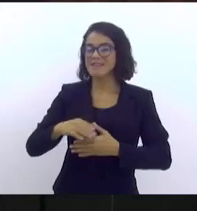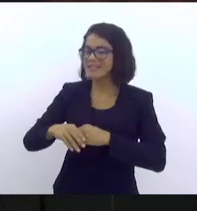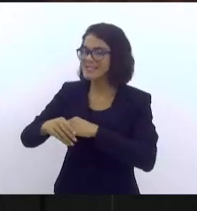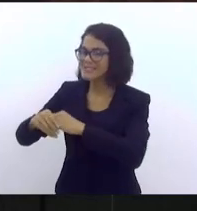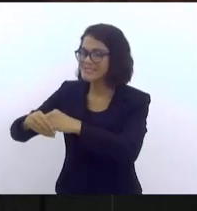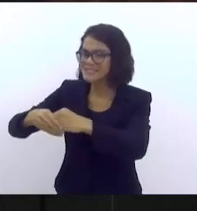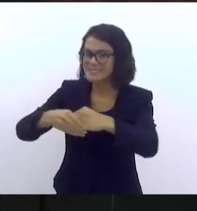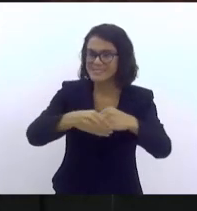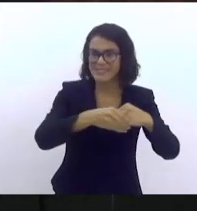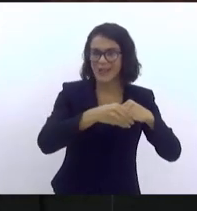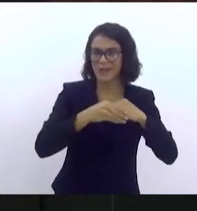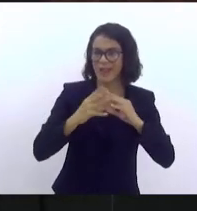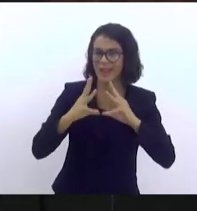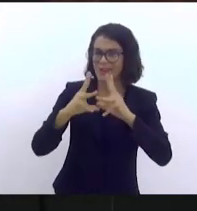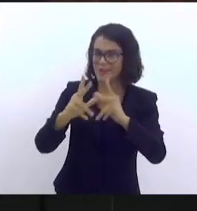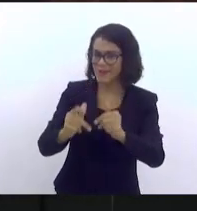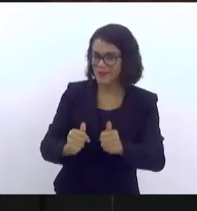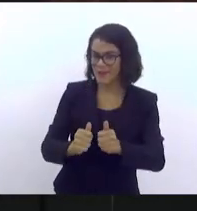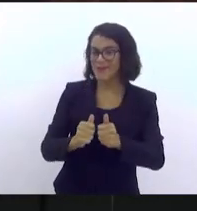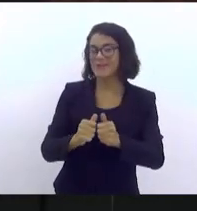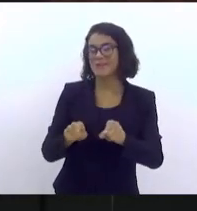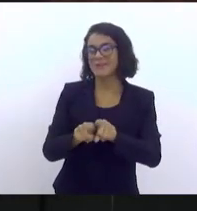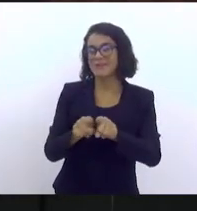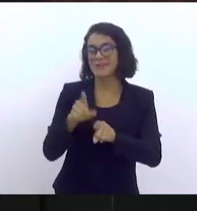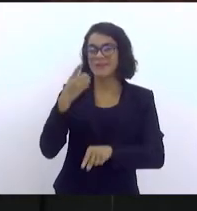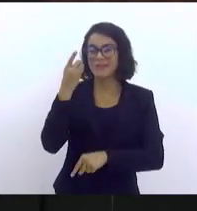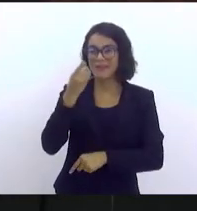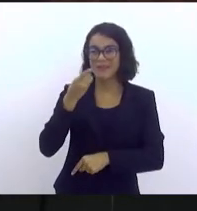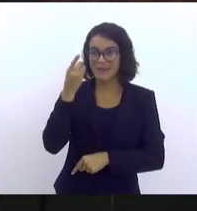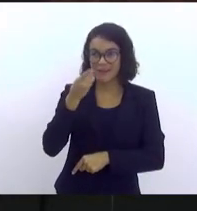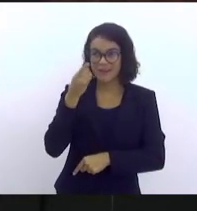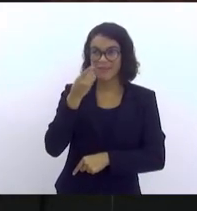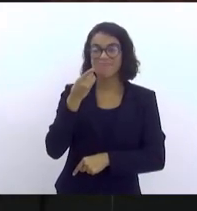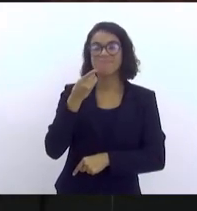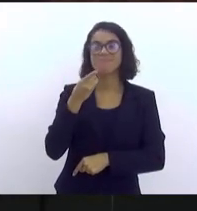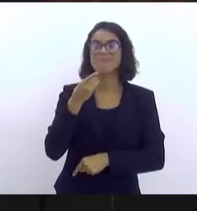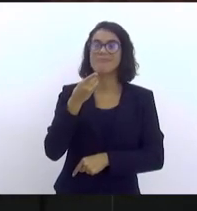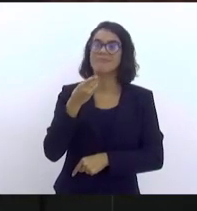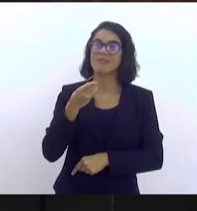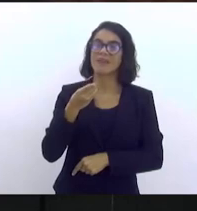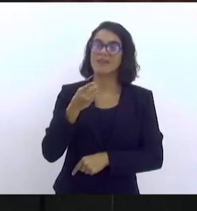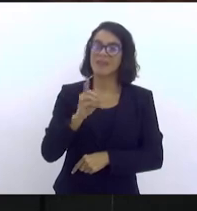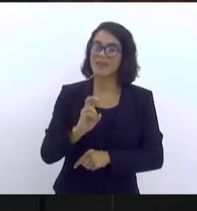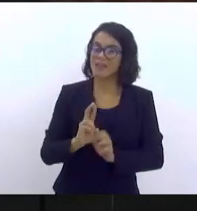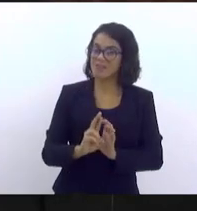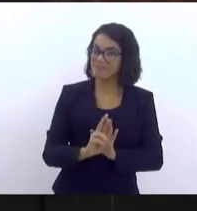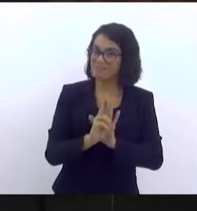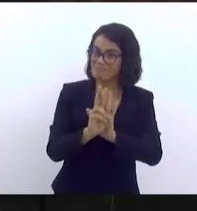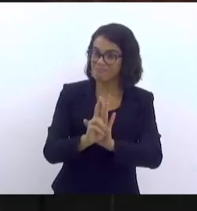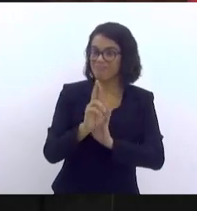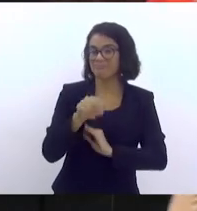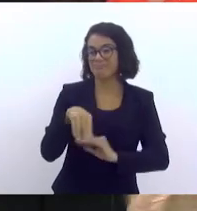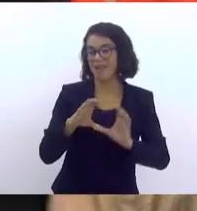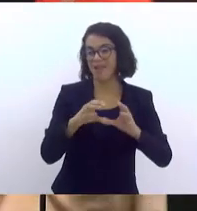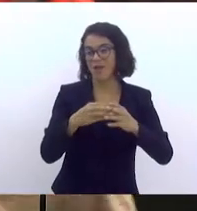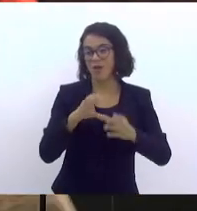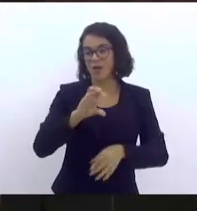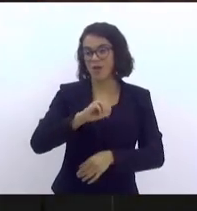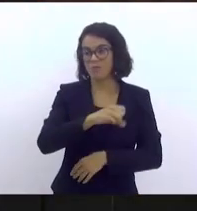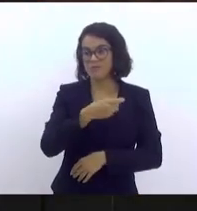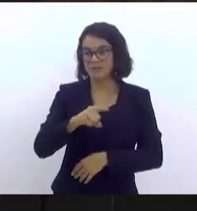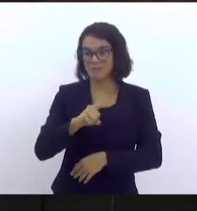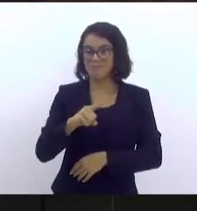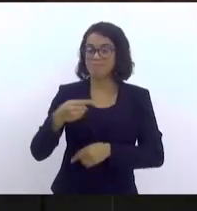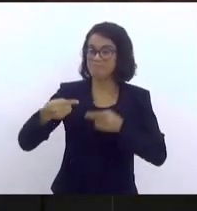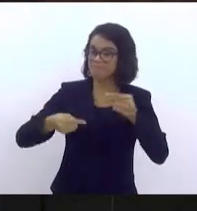todos que estão aqui também é um deputado que é Preside né Essa comissão e ressaltar a importância de debater esse